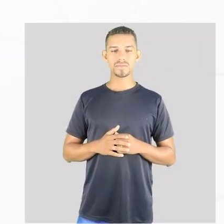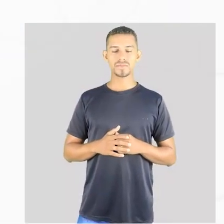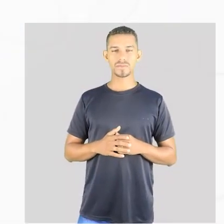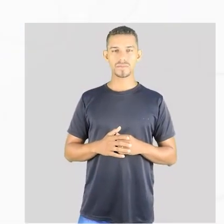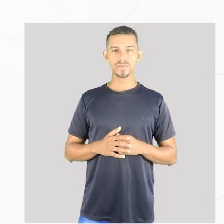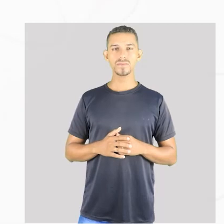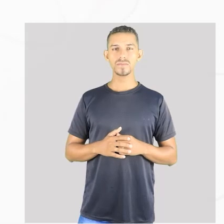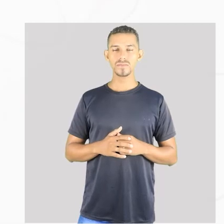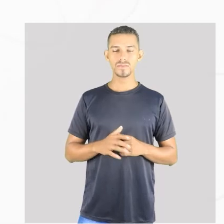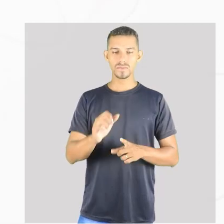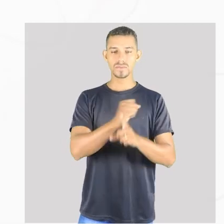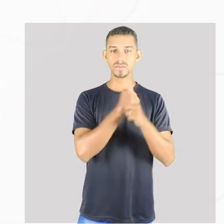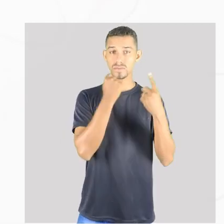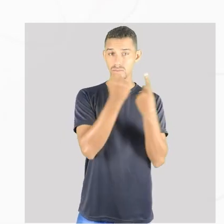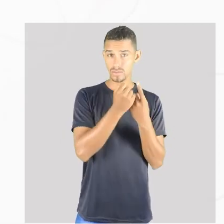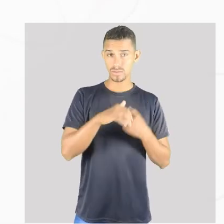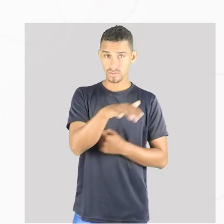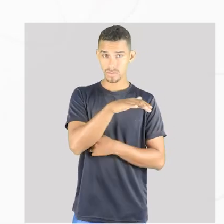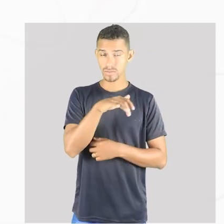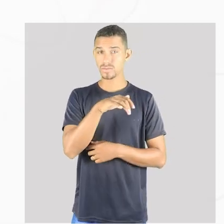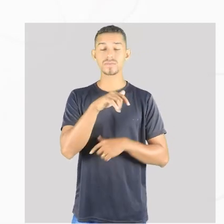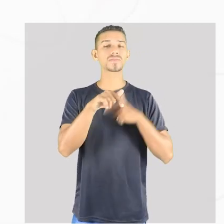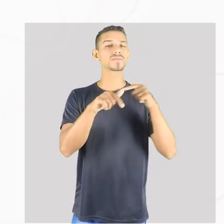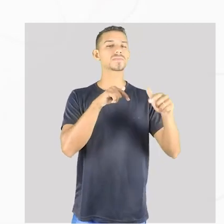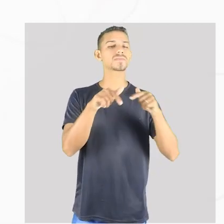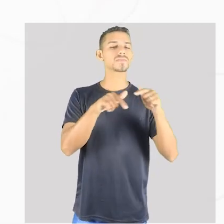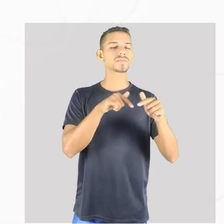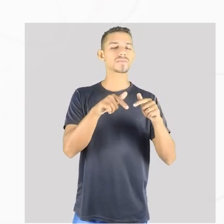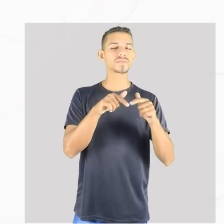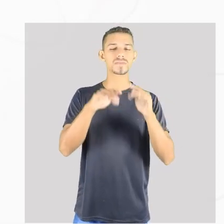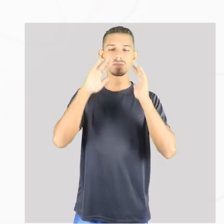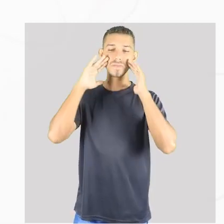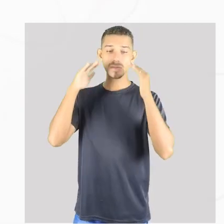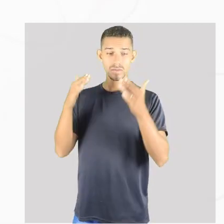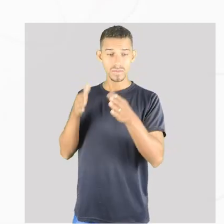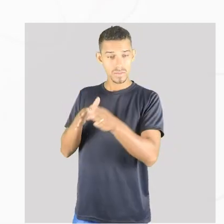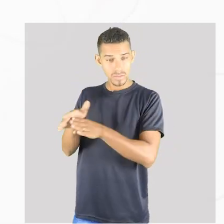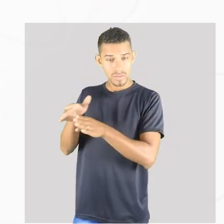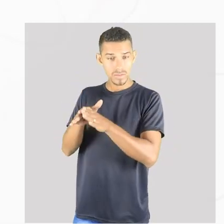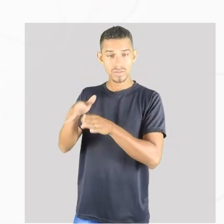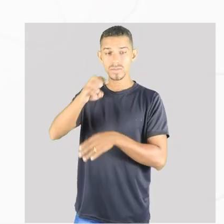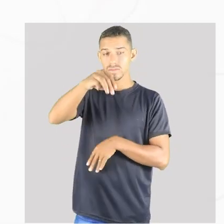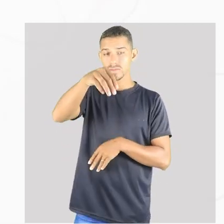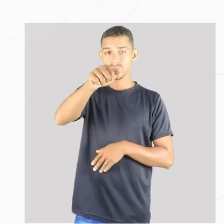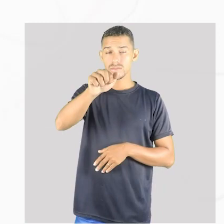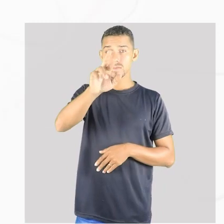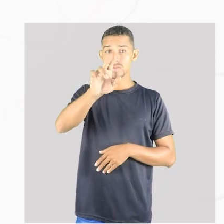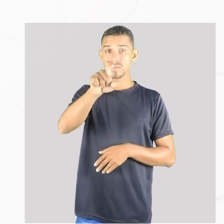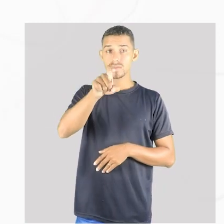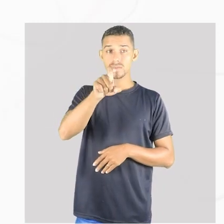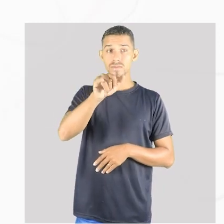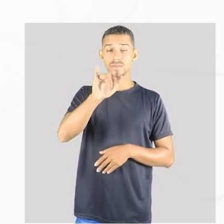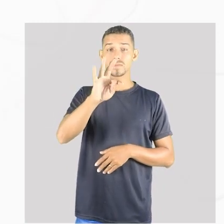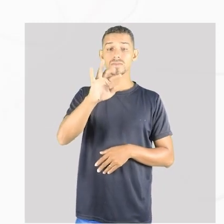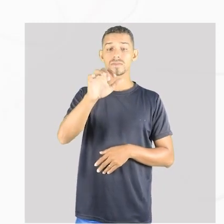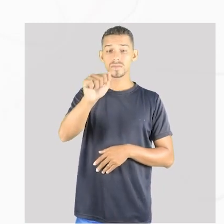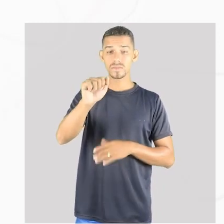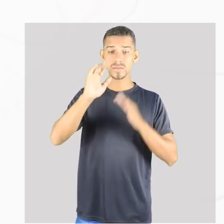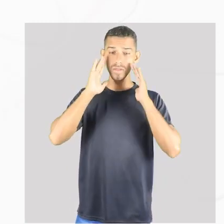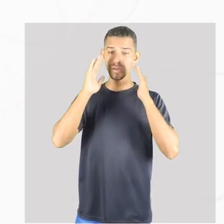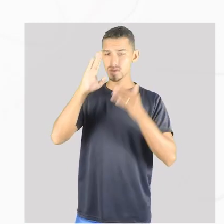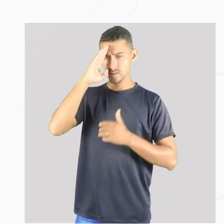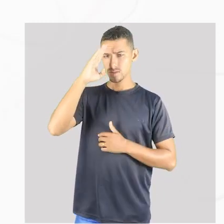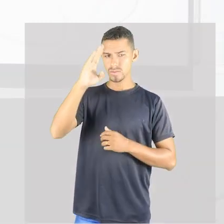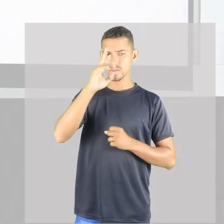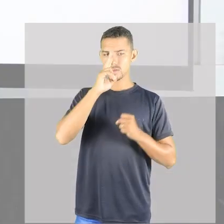Operário Social-Democrata Russo, de orientação marxista, era a principal força de oposição ao czarismo.